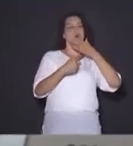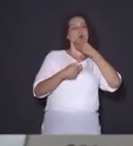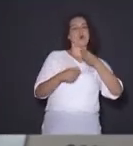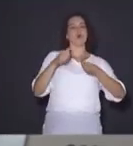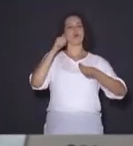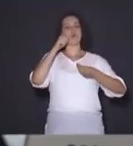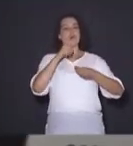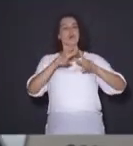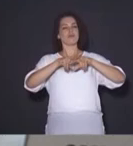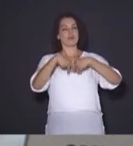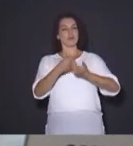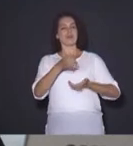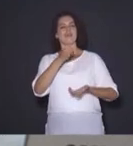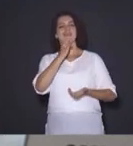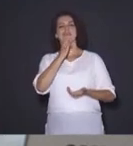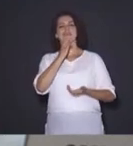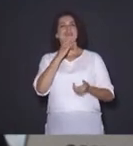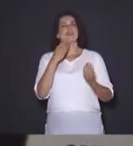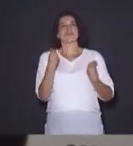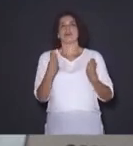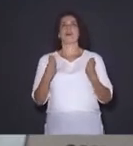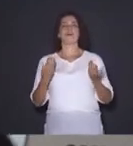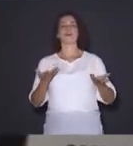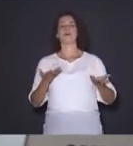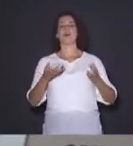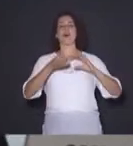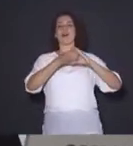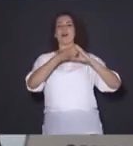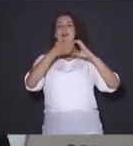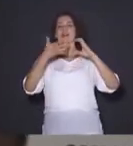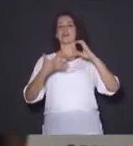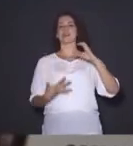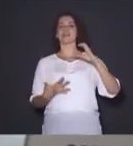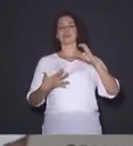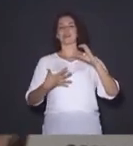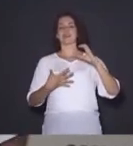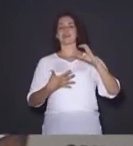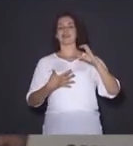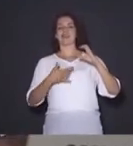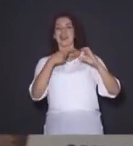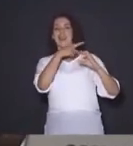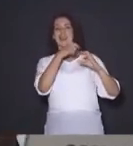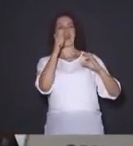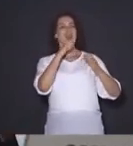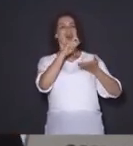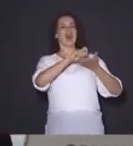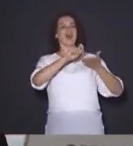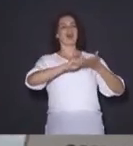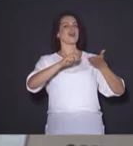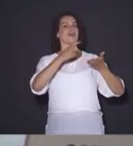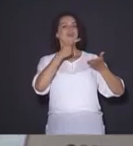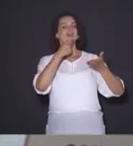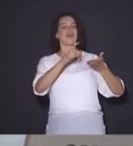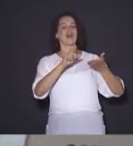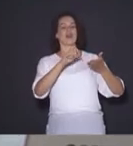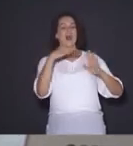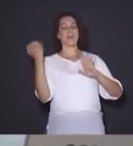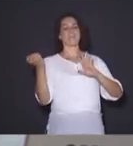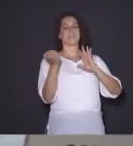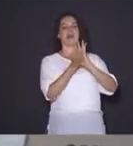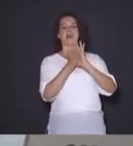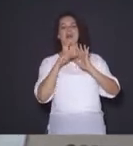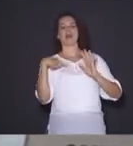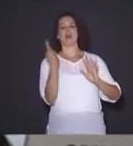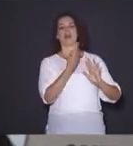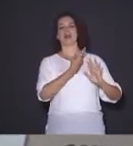exemplo de como é essas características de que a semana o google estava falando é tão marcadas pra gente na